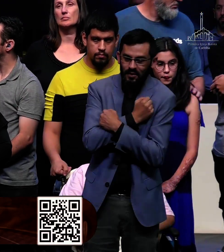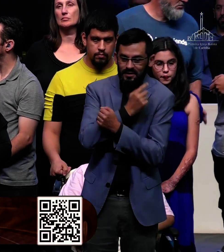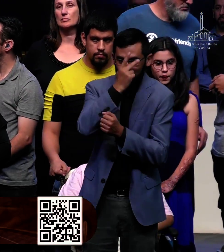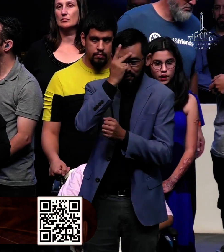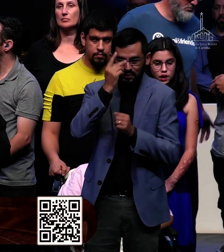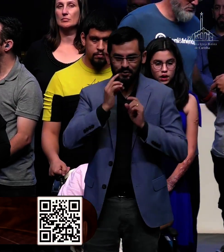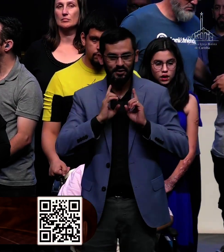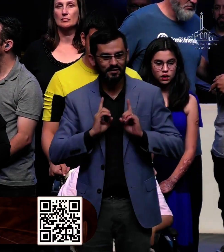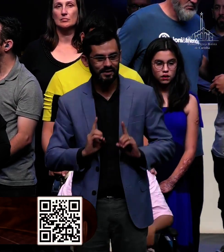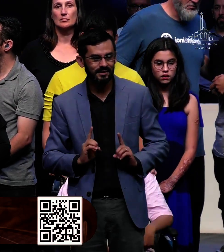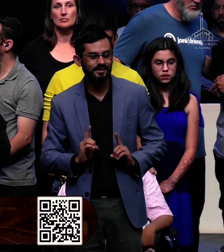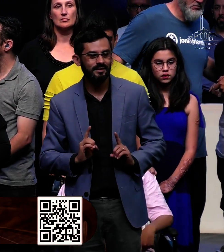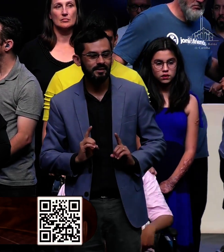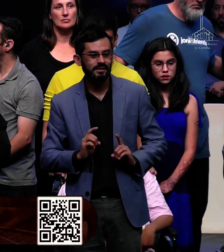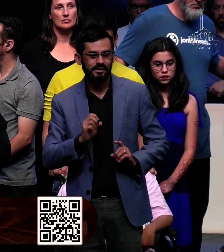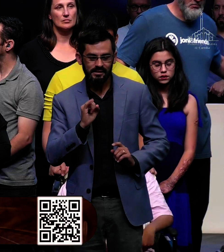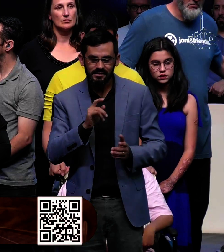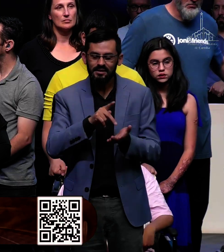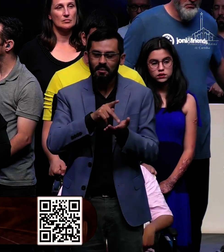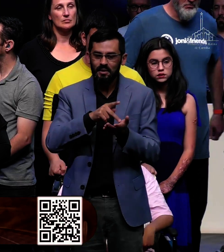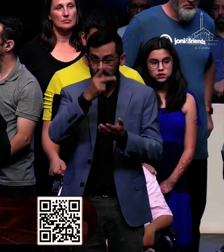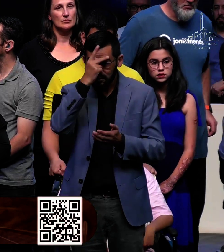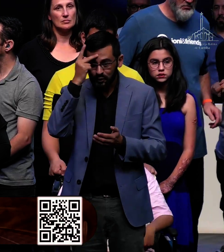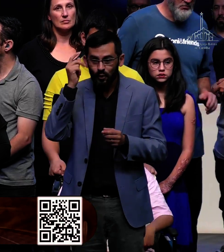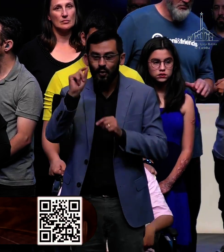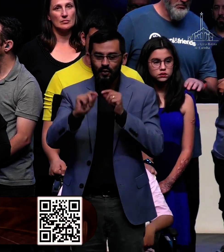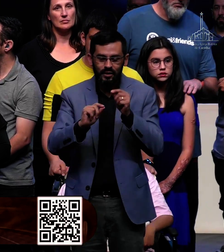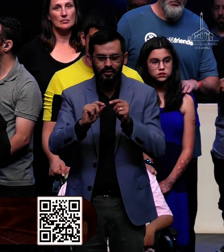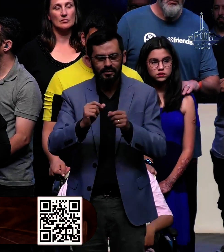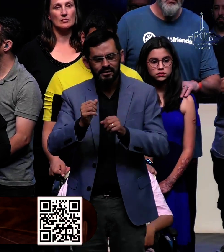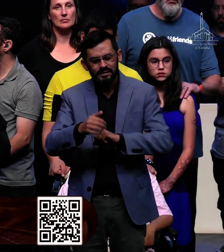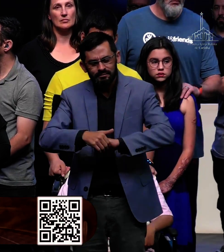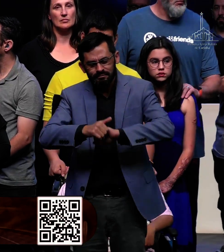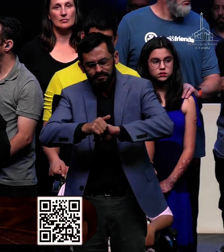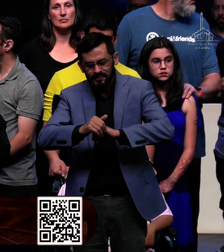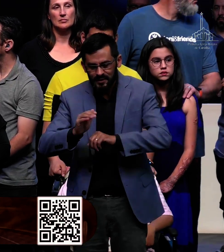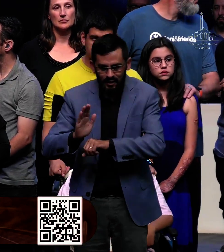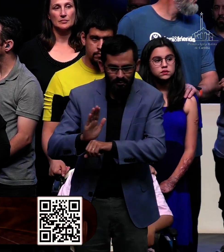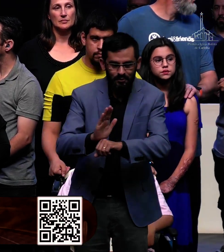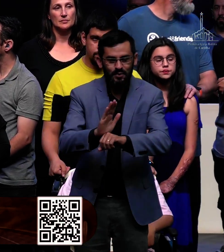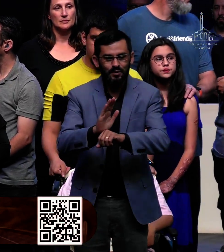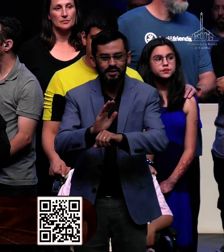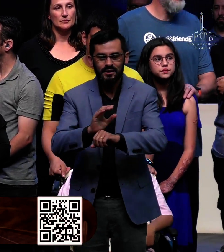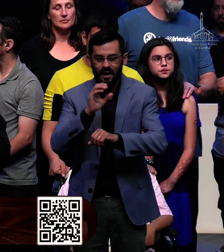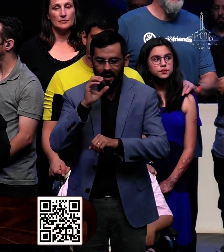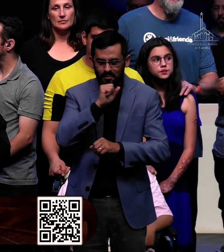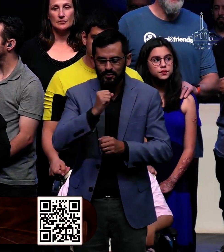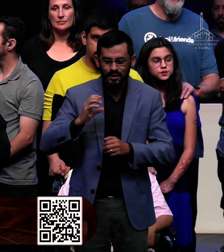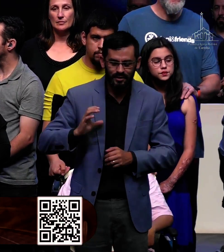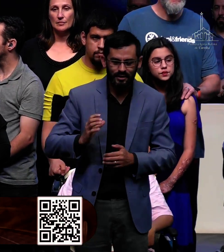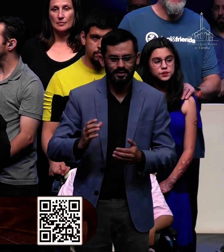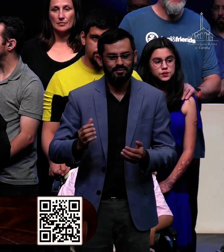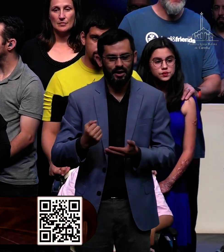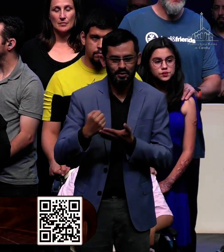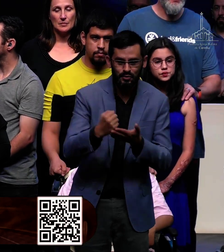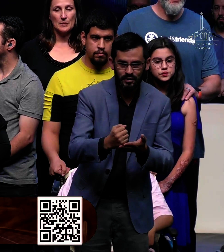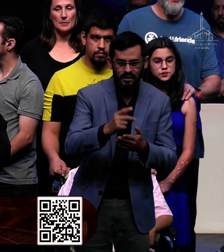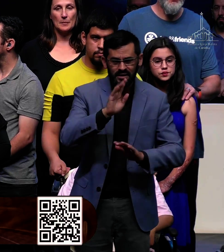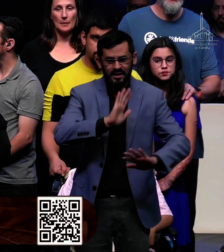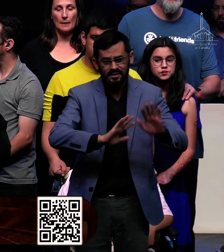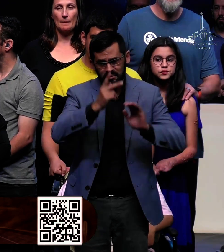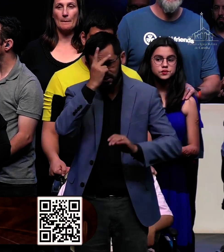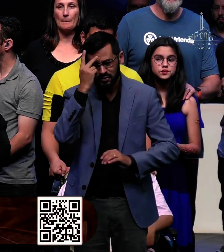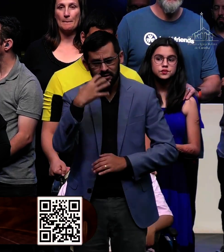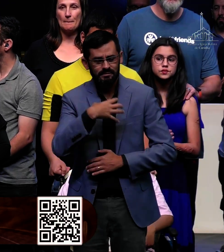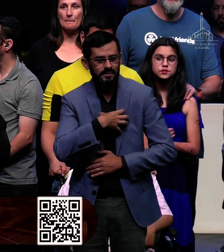com deficiência? Ser esse que vai oferecer uma mão de amparo, de socorro para esses que estão se sentindo dia